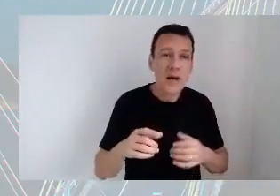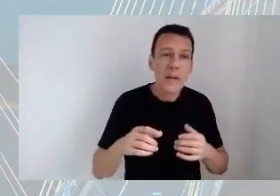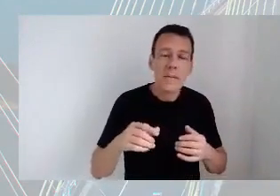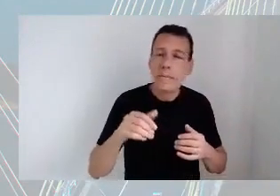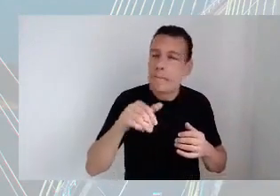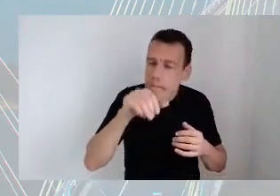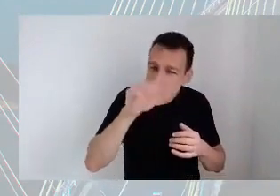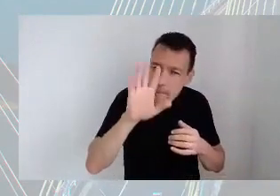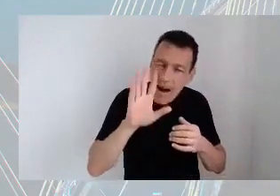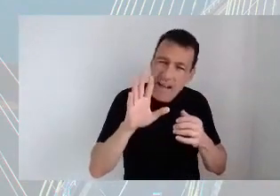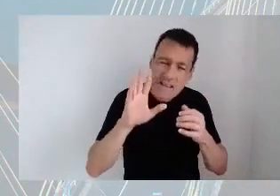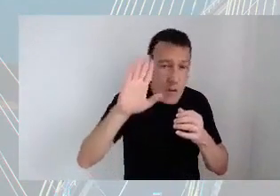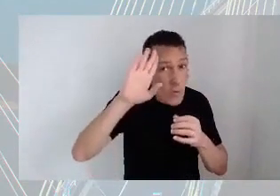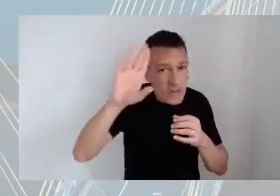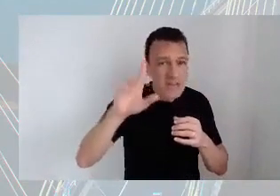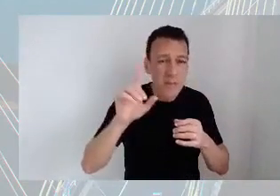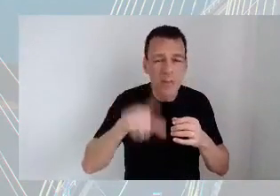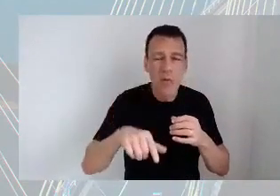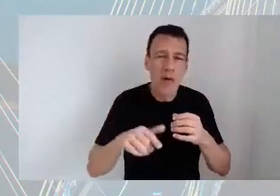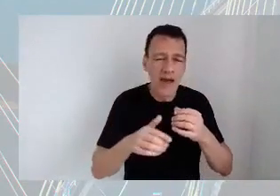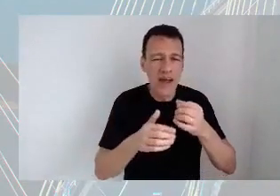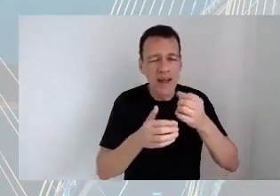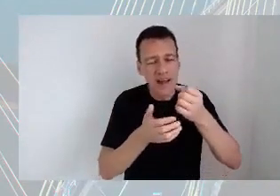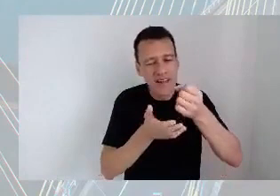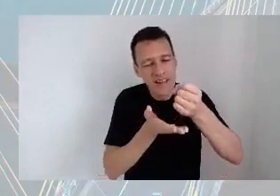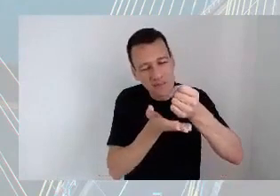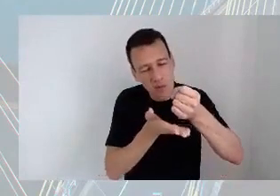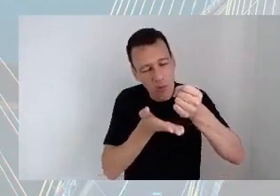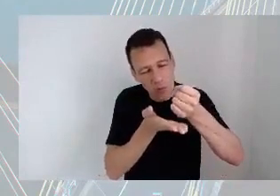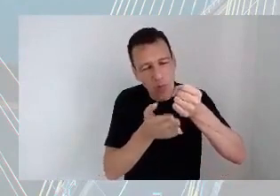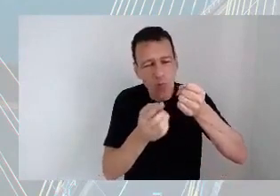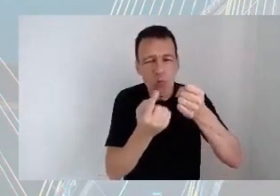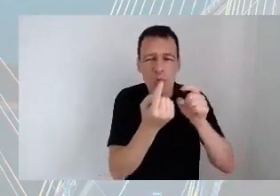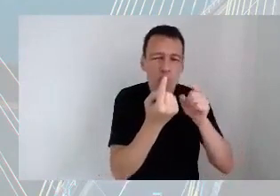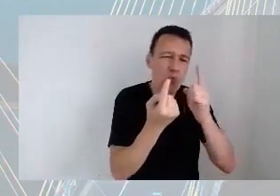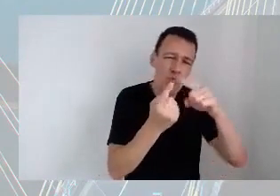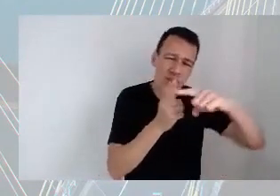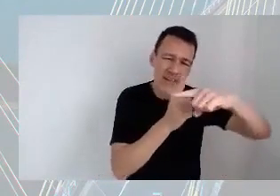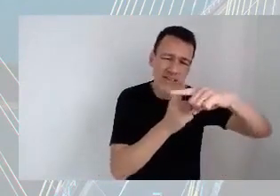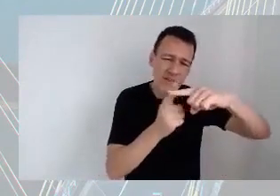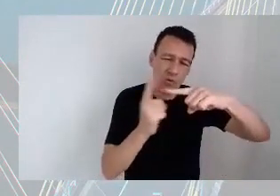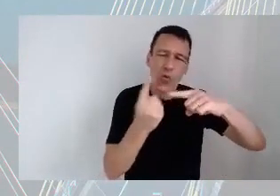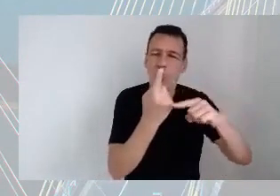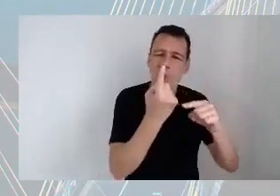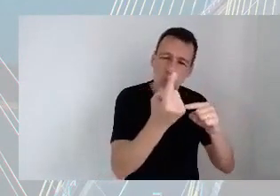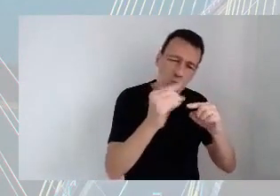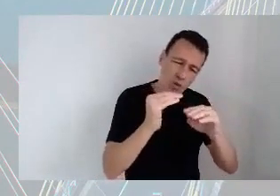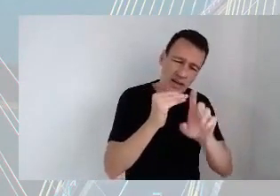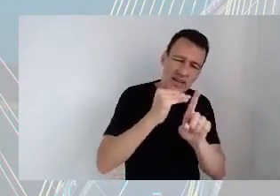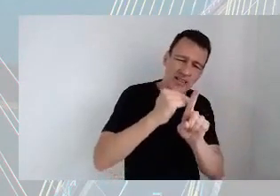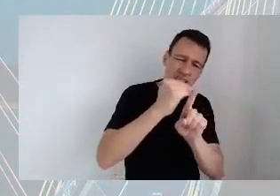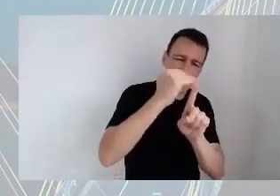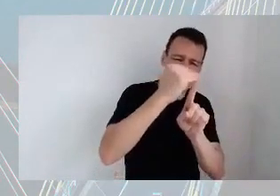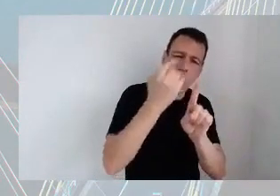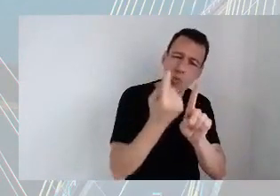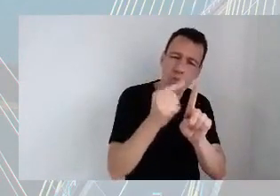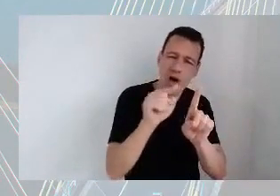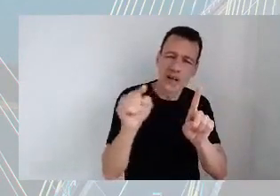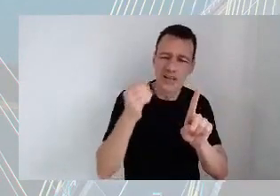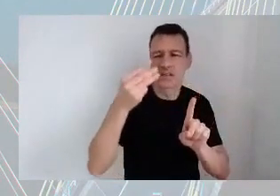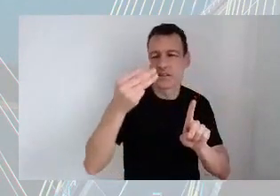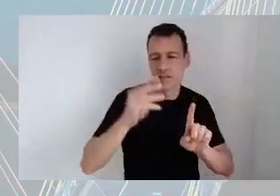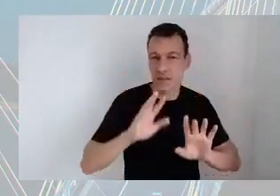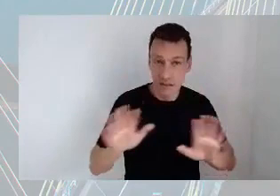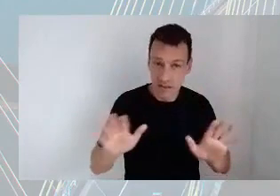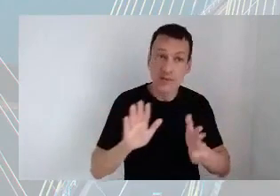1 e 3, né, dessa régua aqui da Gartner, mais para o nível inconsciente. A gente pode, algumas empresas caminhando ali para o nível